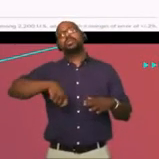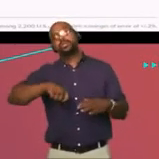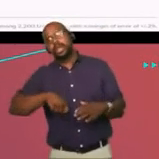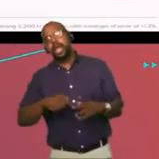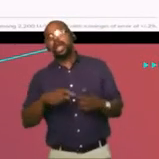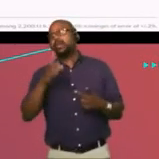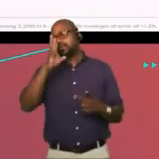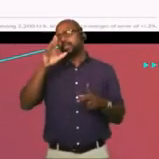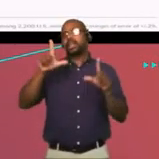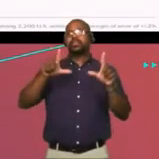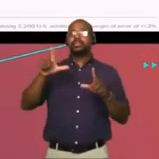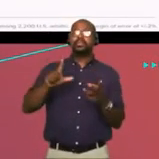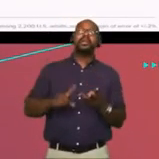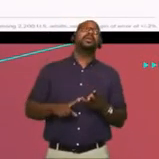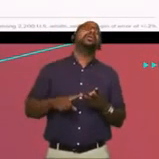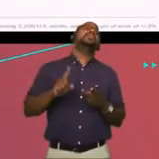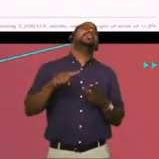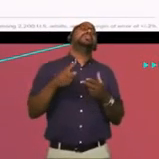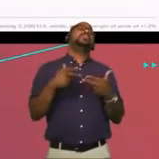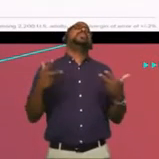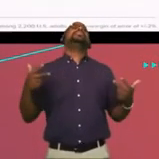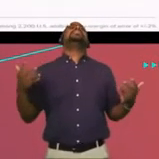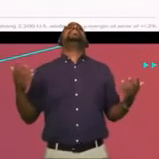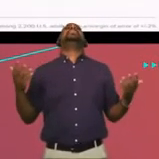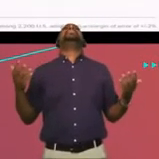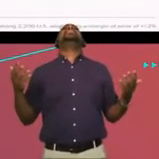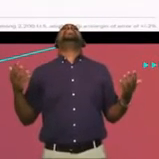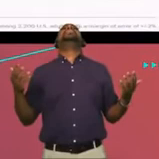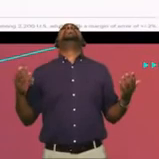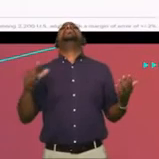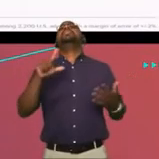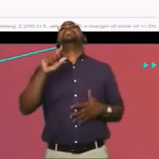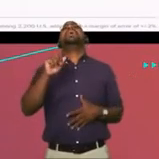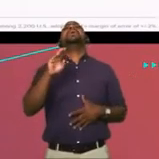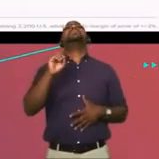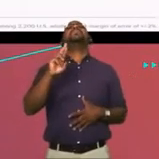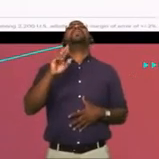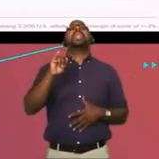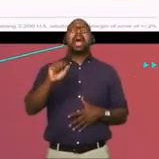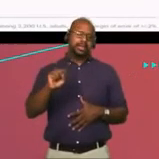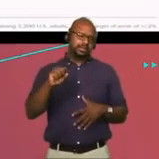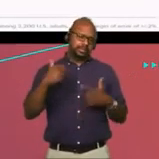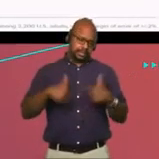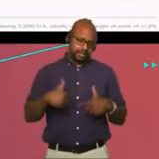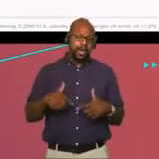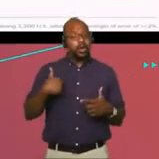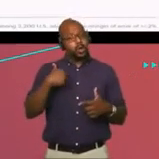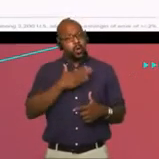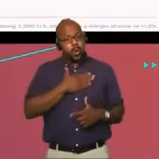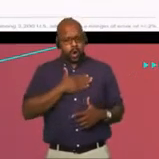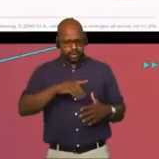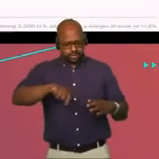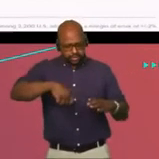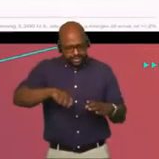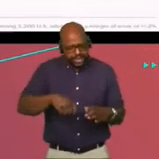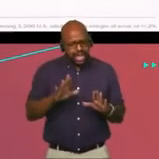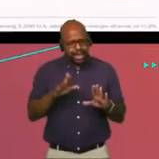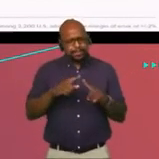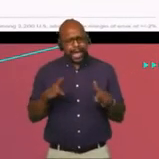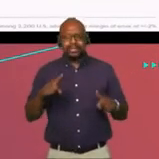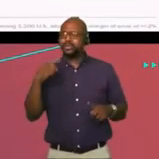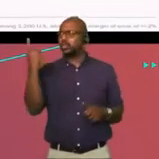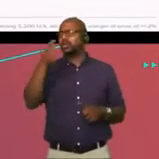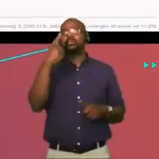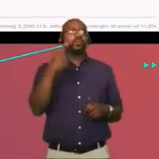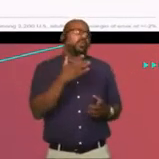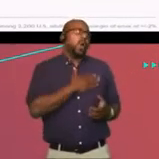ok que são coisas digamos assim laborais de trabalho eu gosto de cozinhar mas eu acho que nem